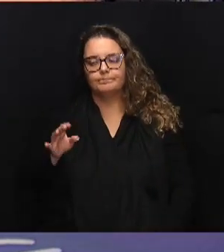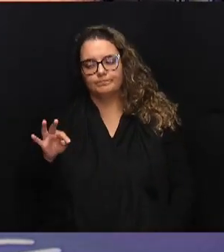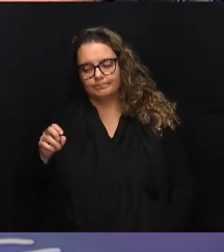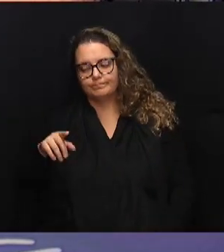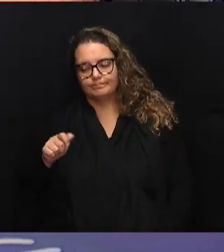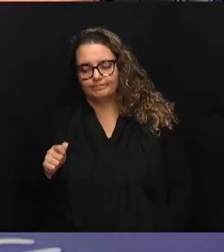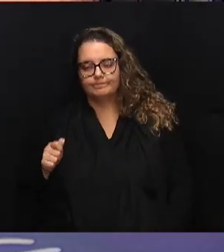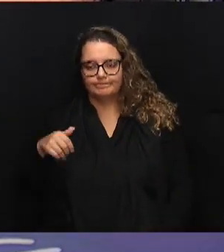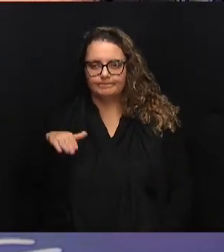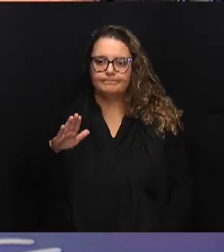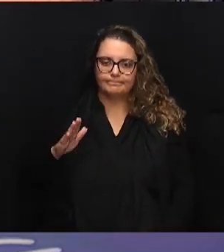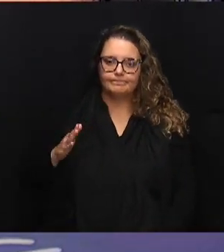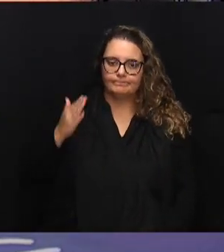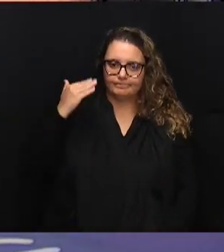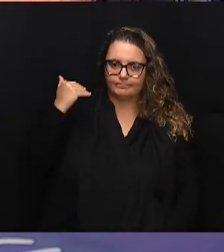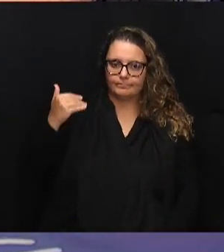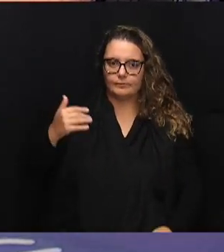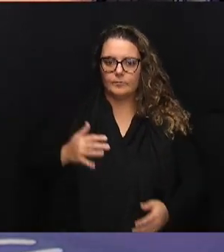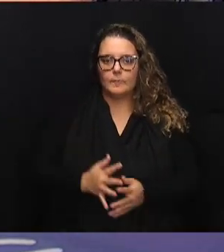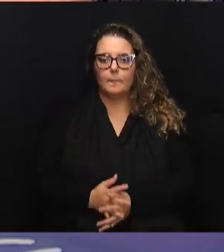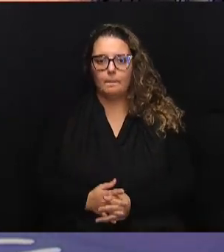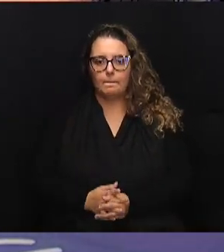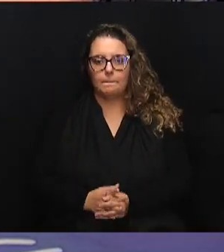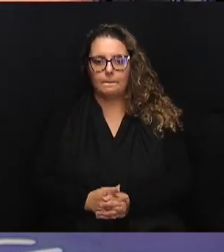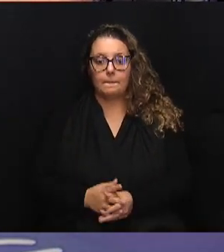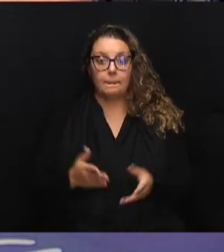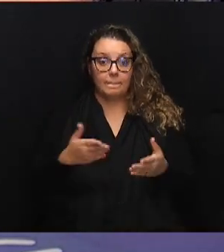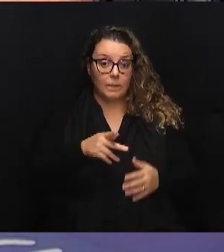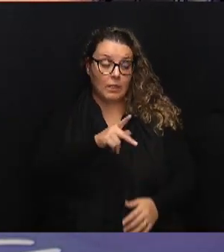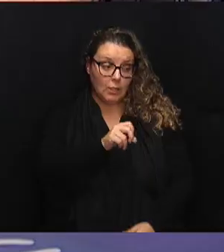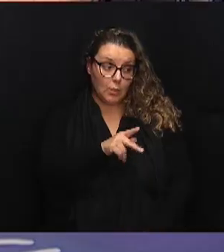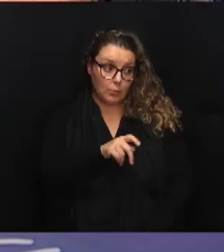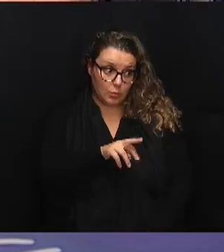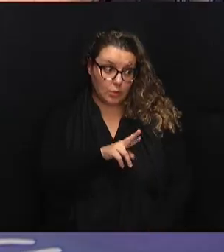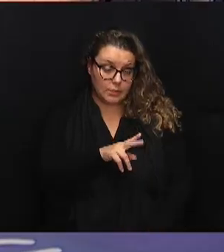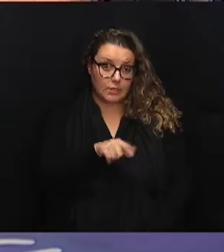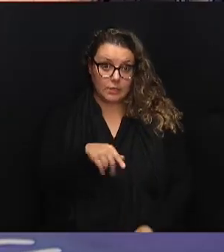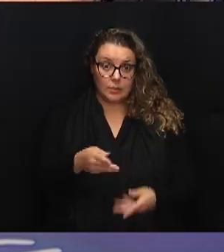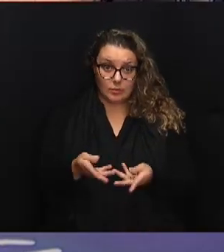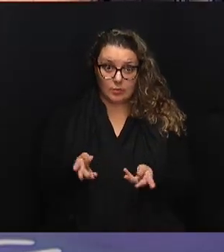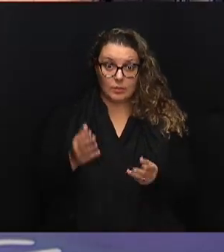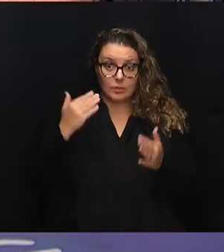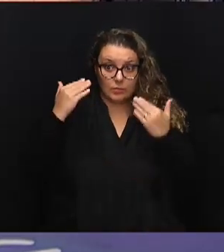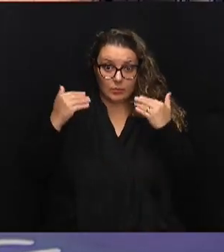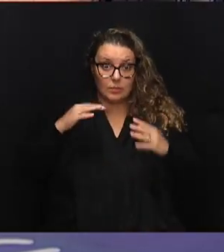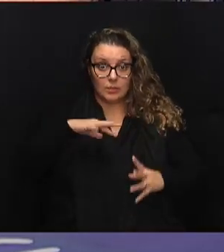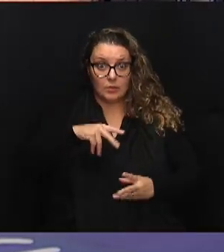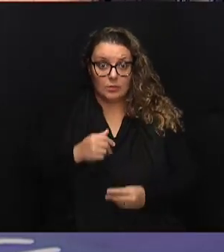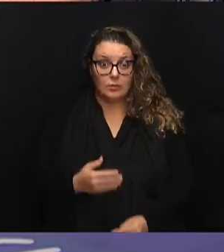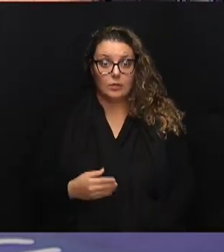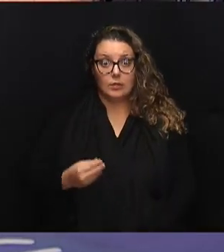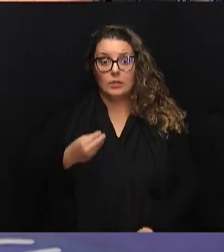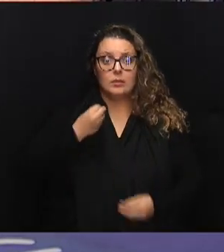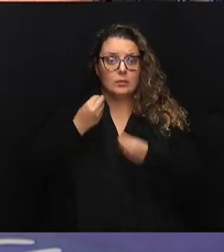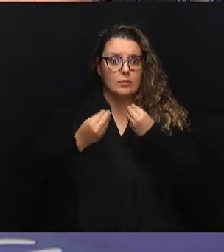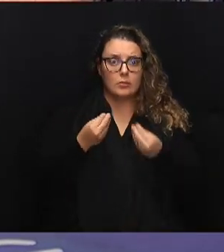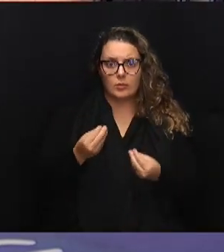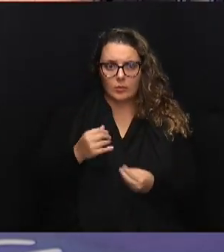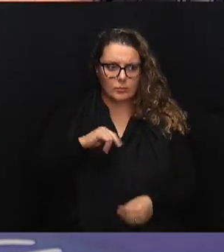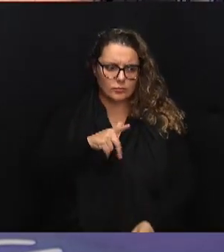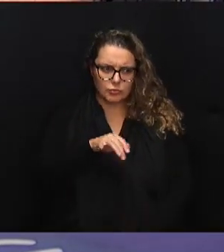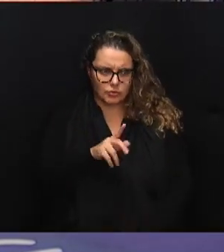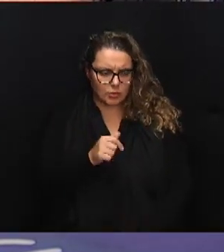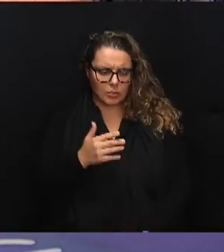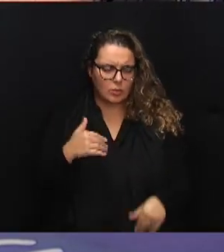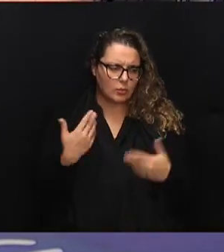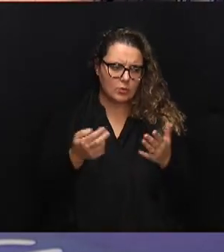certeza a mais popular. E hoje em dia o pôquer é considerado o jogo de carta mais popular do mundo, né? Então como que se joga o pôquer, né? Quais